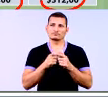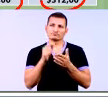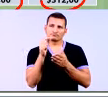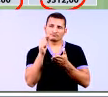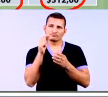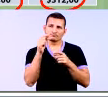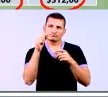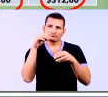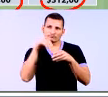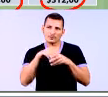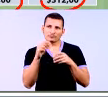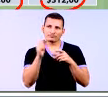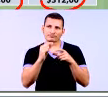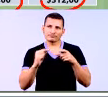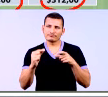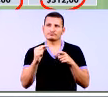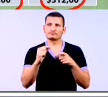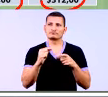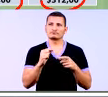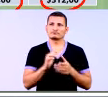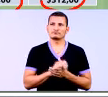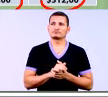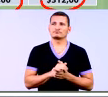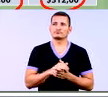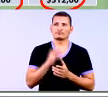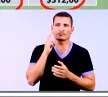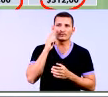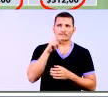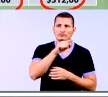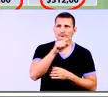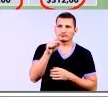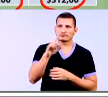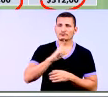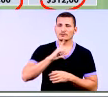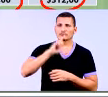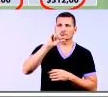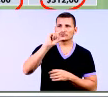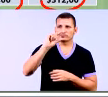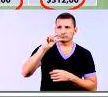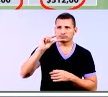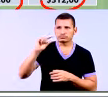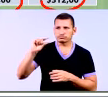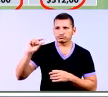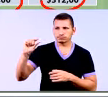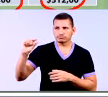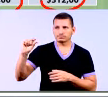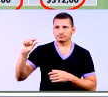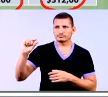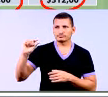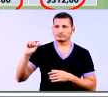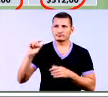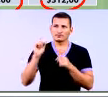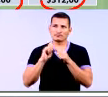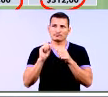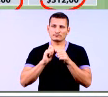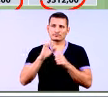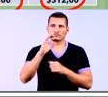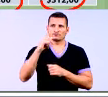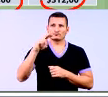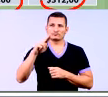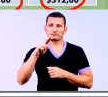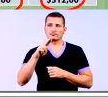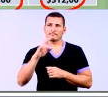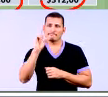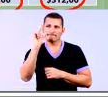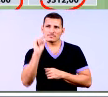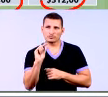que a coisa vai diminuindo em vez de subir. Isso quer dizer que a gente está fazendo processadores cada vez menores. Se eu